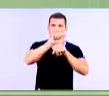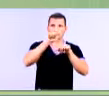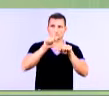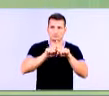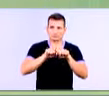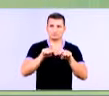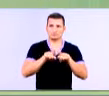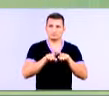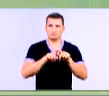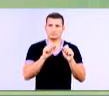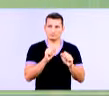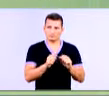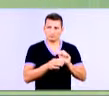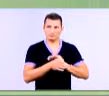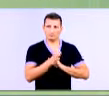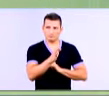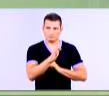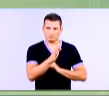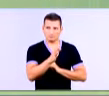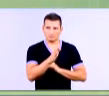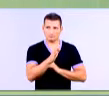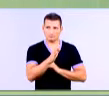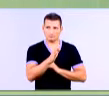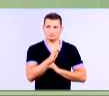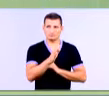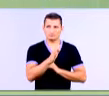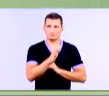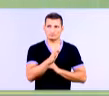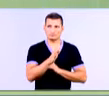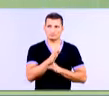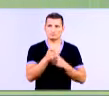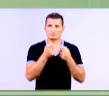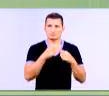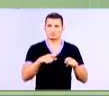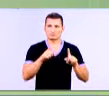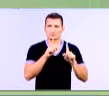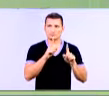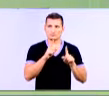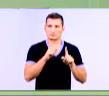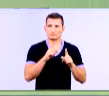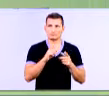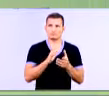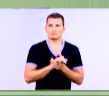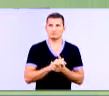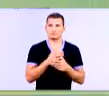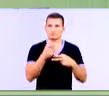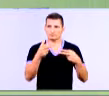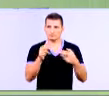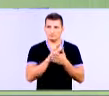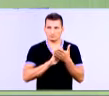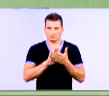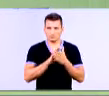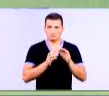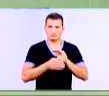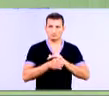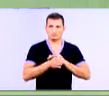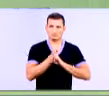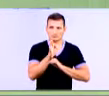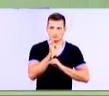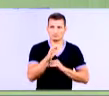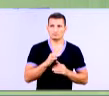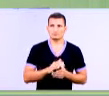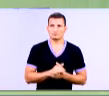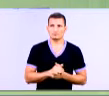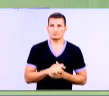de entrada para um outro algoritmo, tá? Sem precisar passar por nenhum dispositivo tradicional de saída. Isso aí é uma